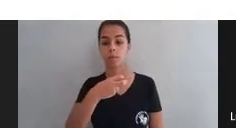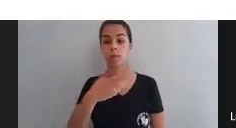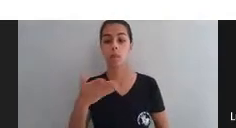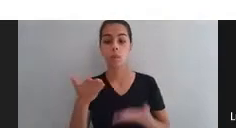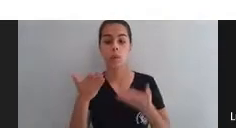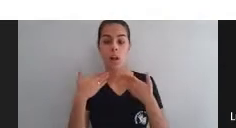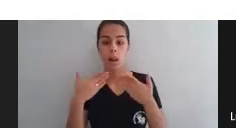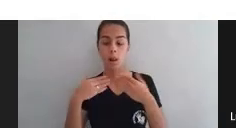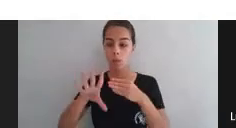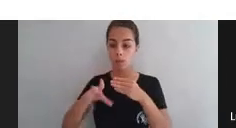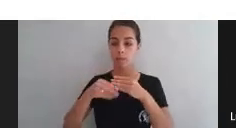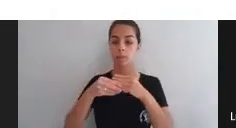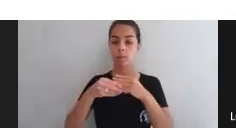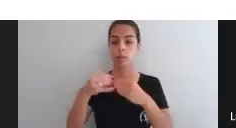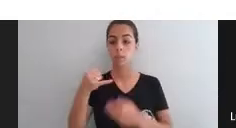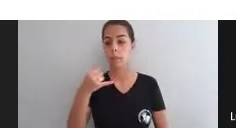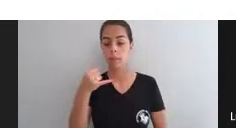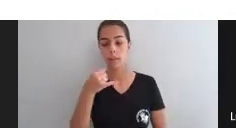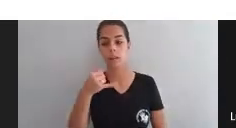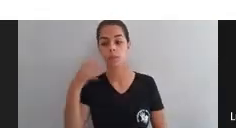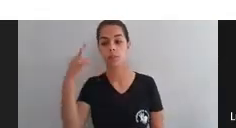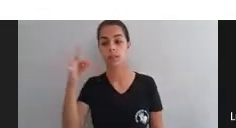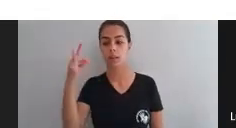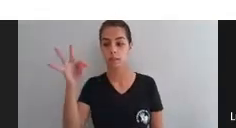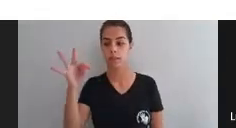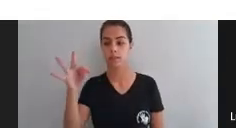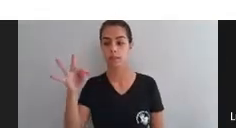calor adicionado, menos o trabalho realizado.